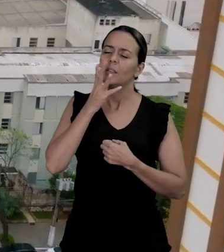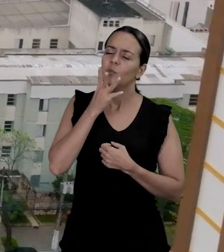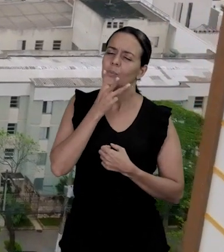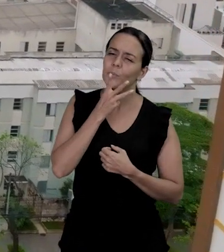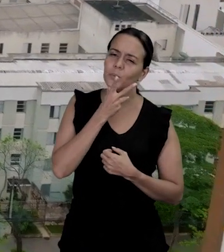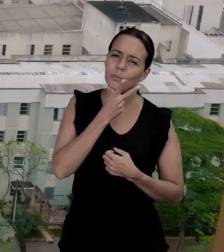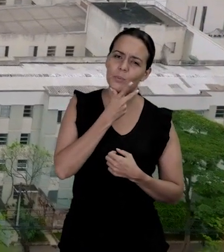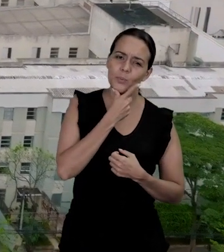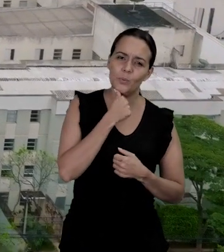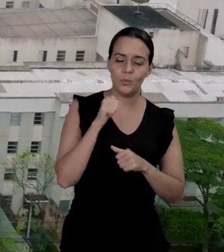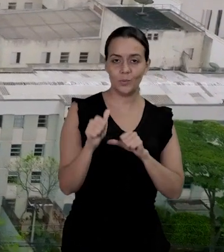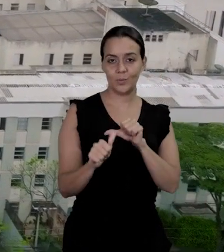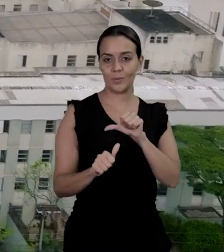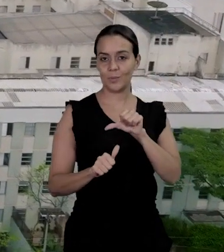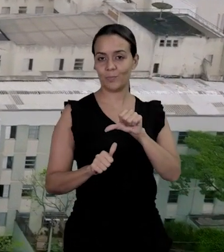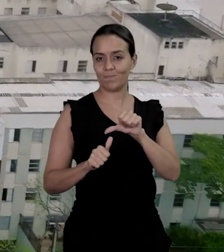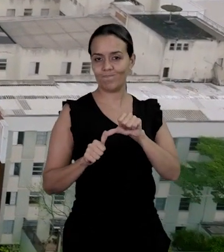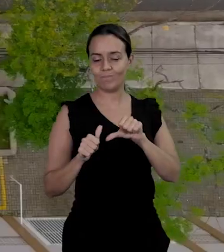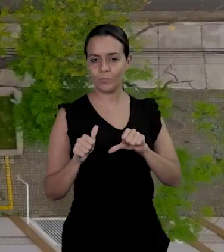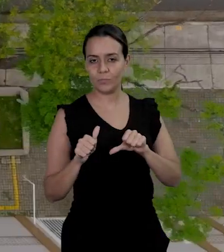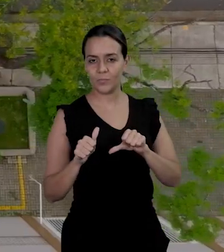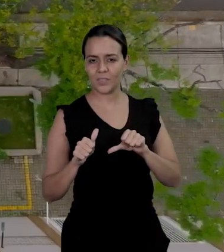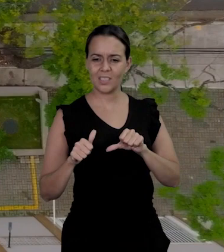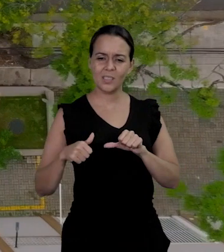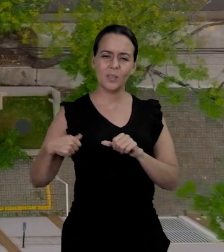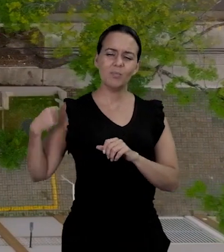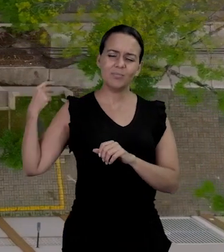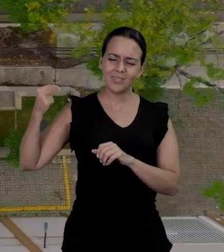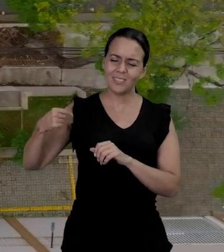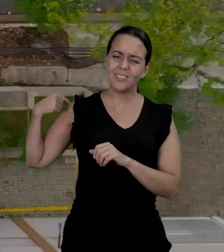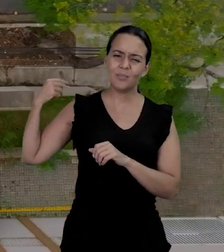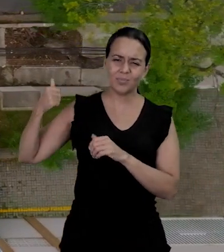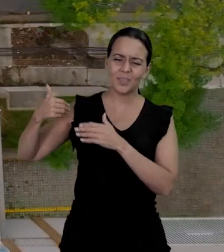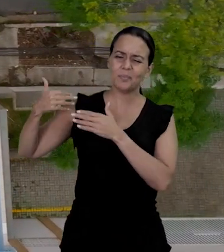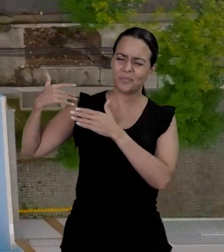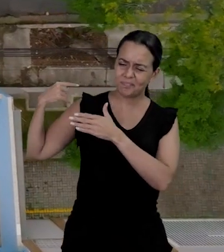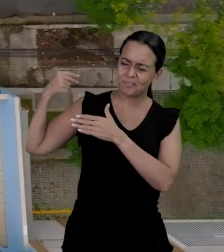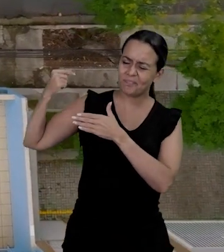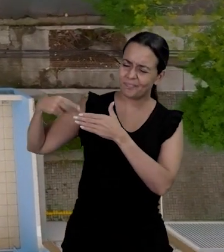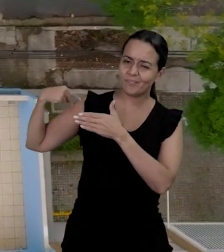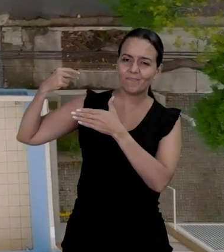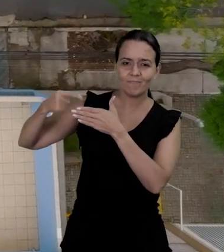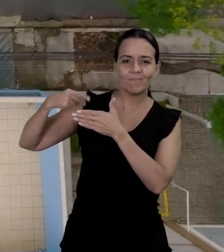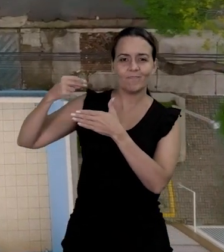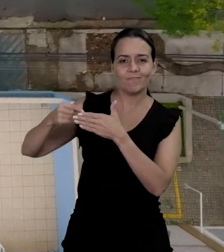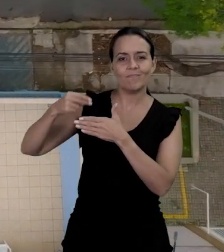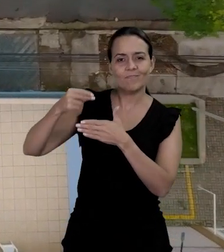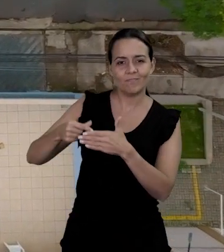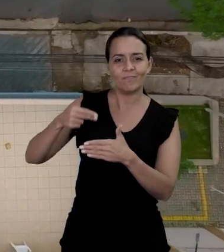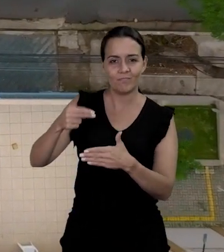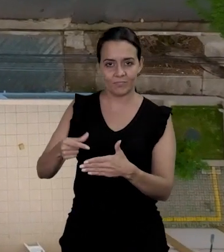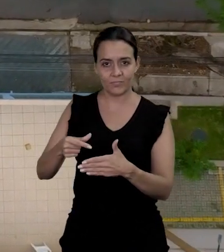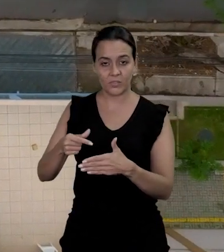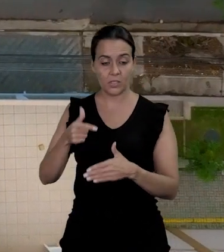muito vagarosa, muito pequena. Então, por muito tempo, a gente acha que essas convenções